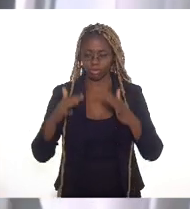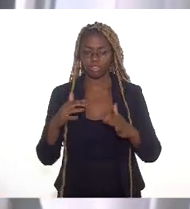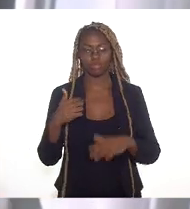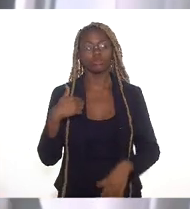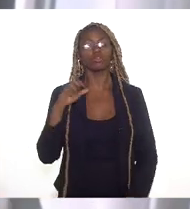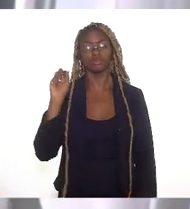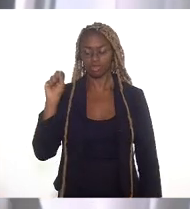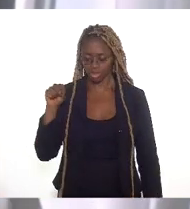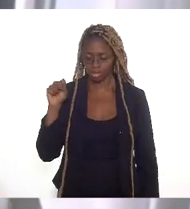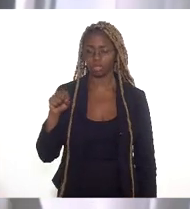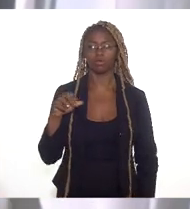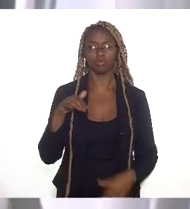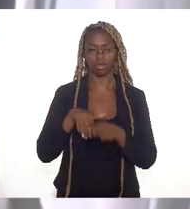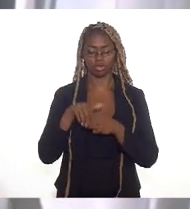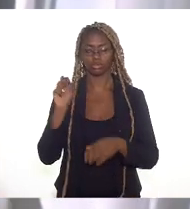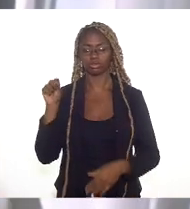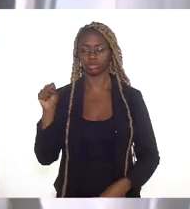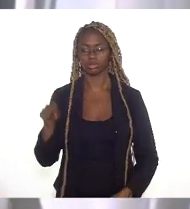sim.